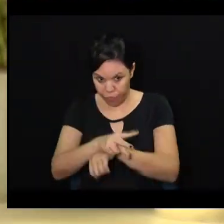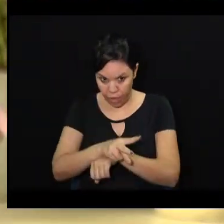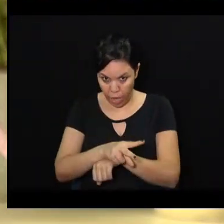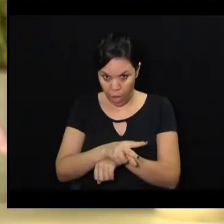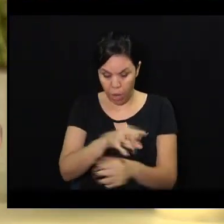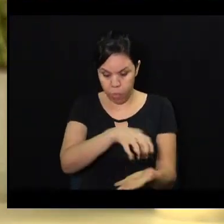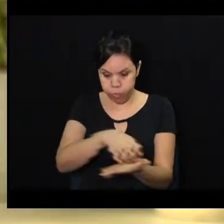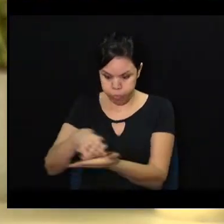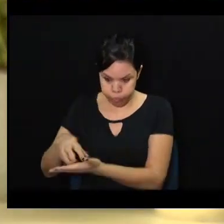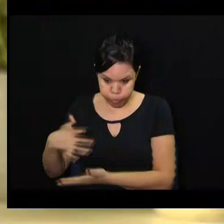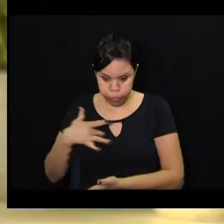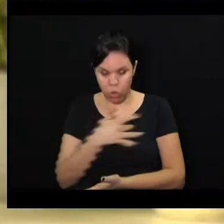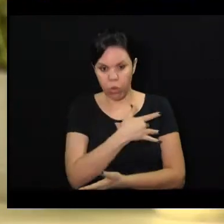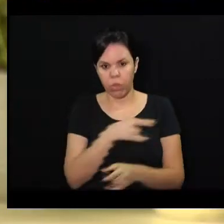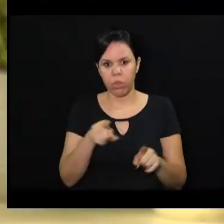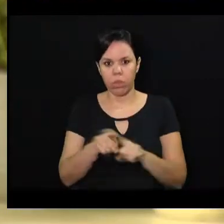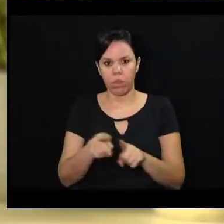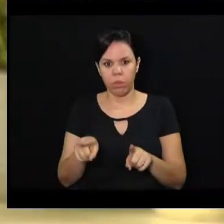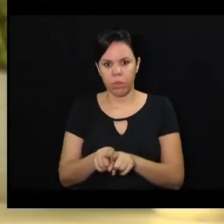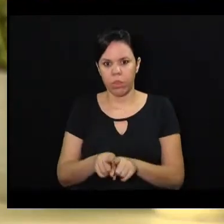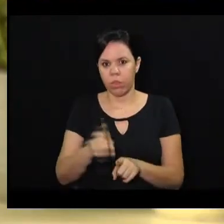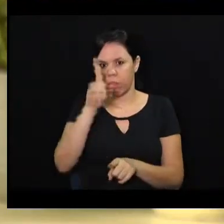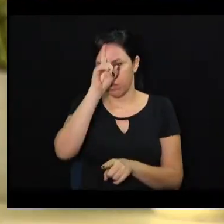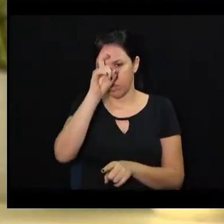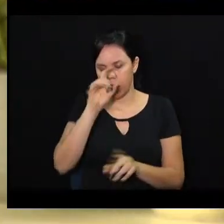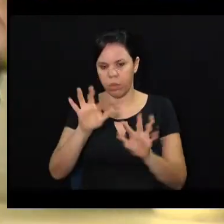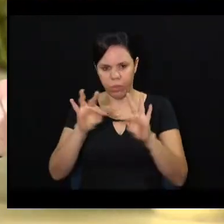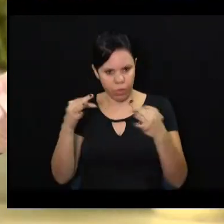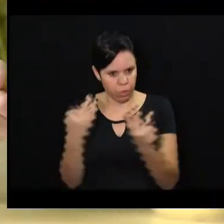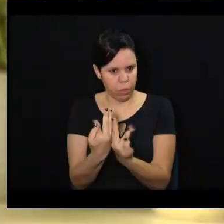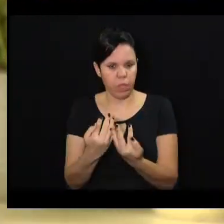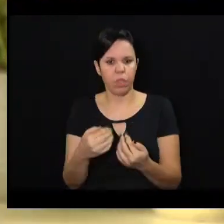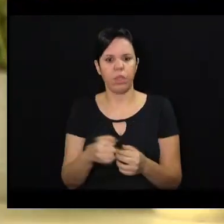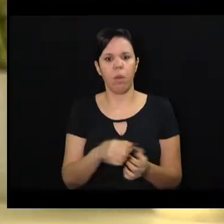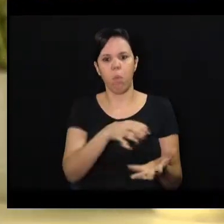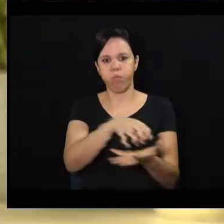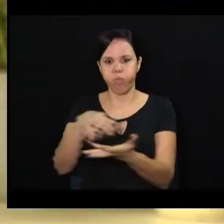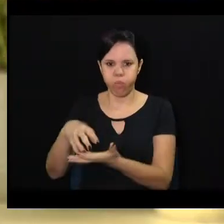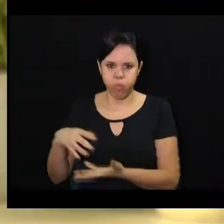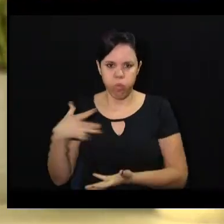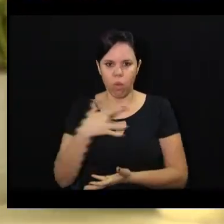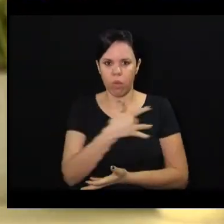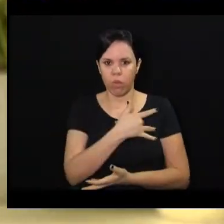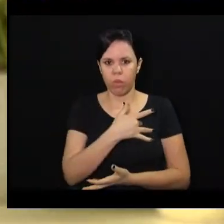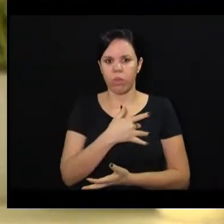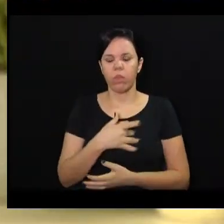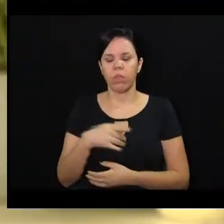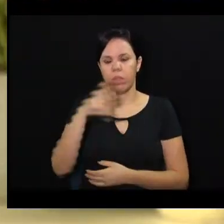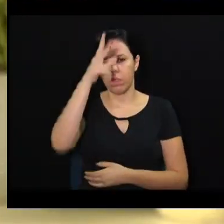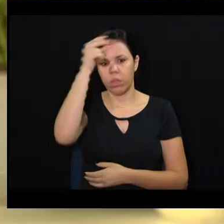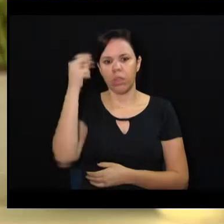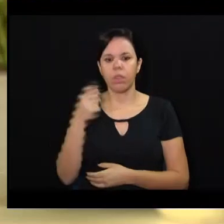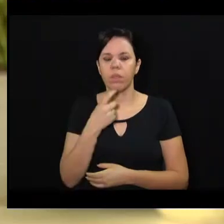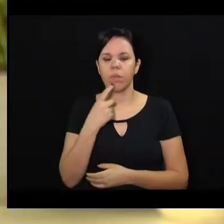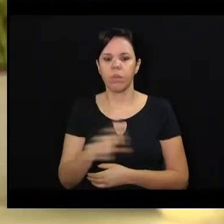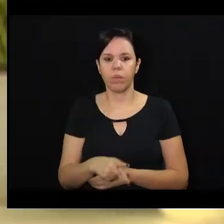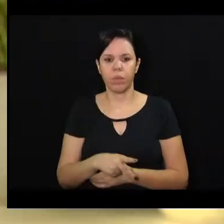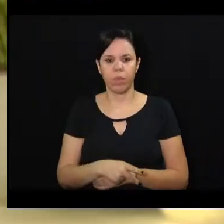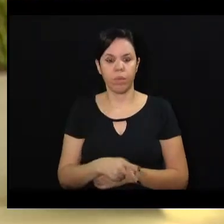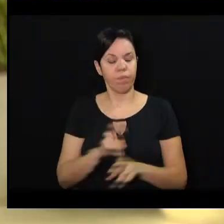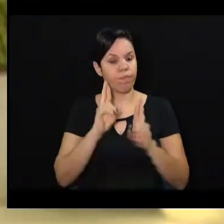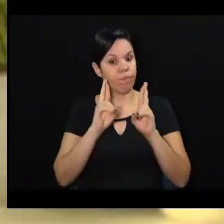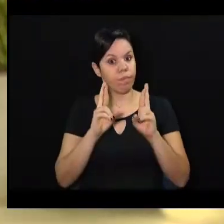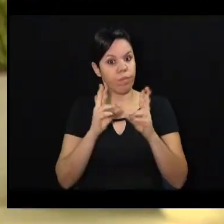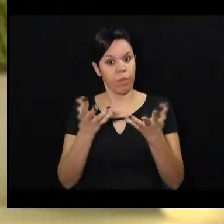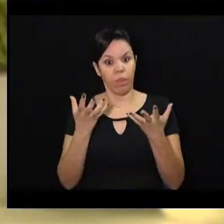e especialização para a área da saúde da família nas unidades da Rede Pública de Saúde de Campinas. A expectativa